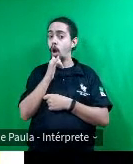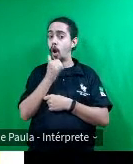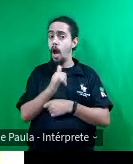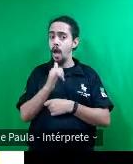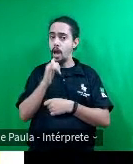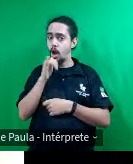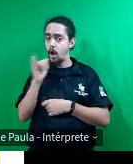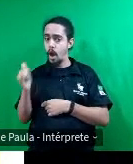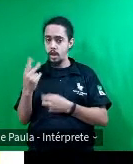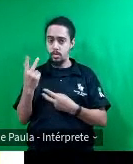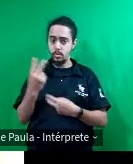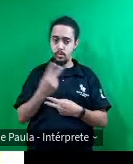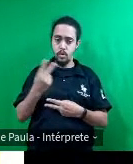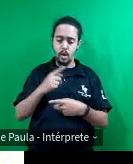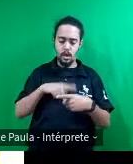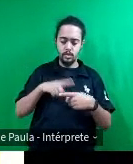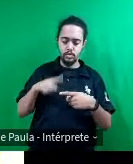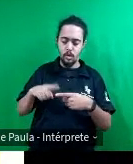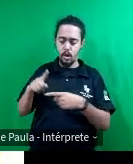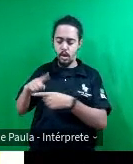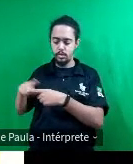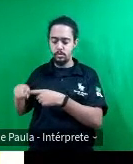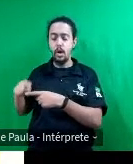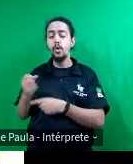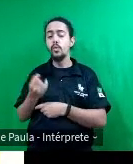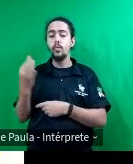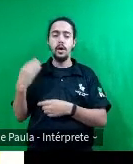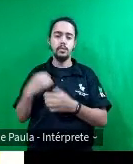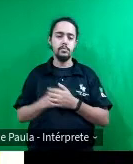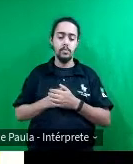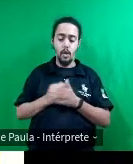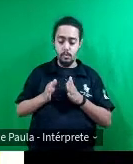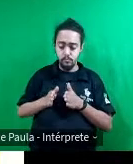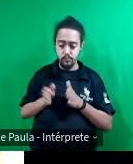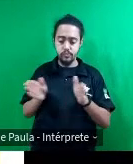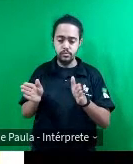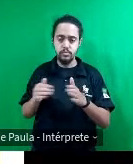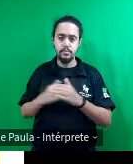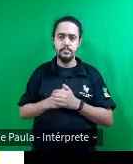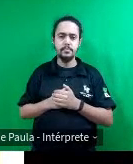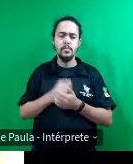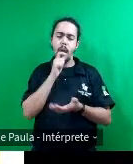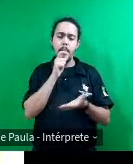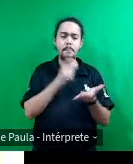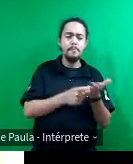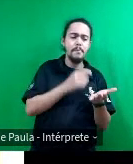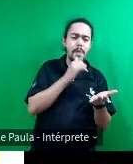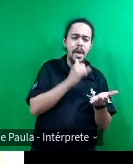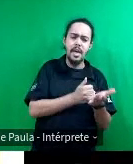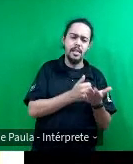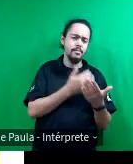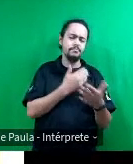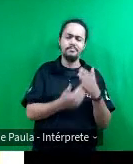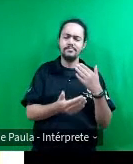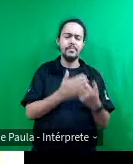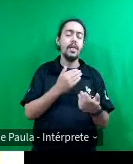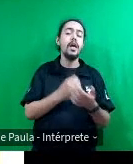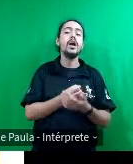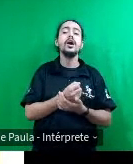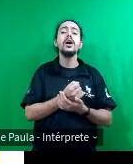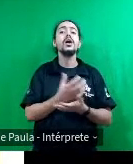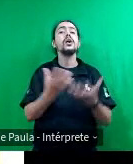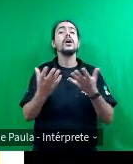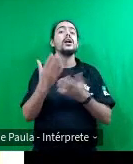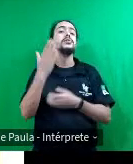fonte, a corrente que está sendo fornecida pela minha pilha, pelo meu gerador, enfim, né? Eu quero descobrir qual